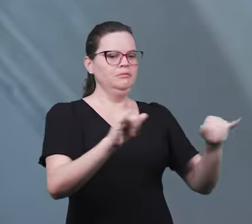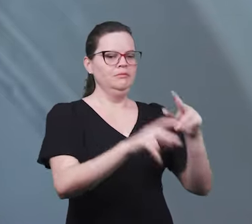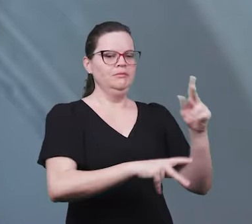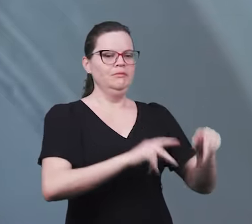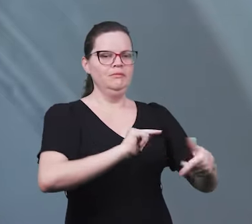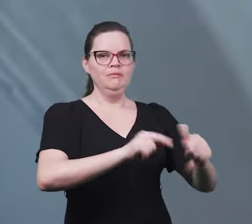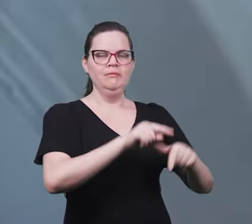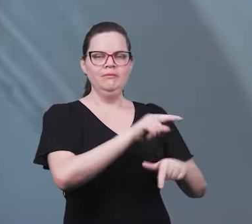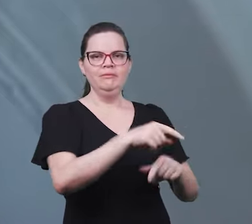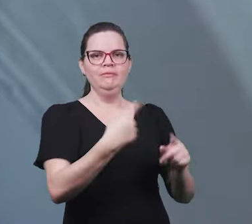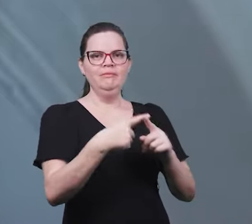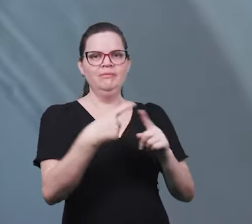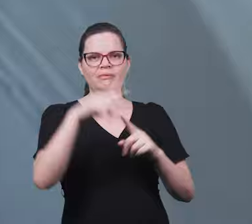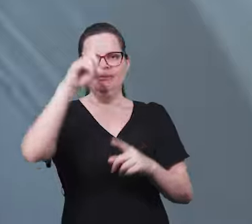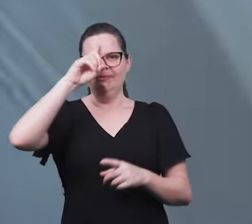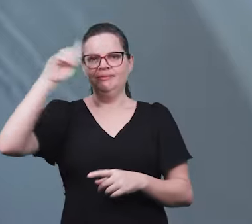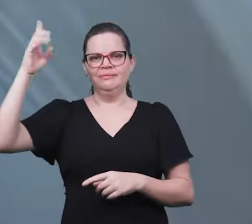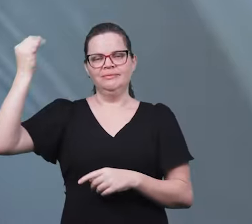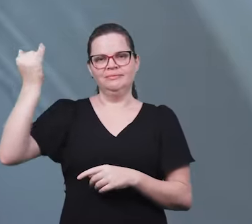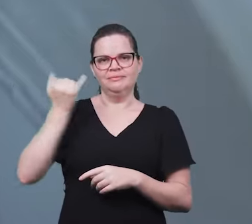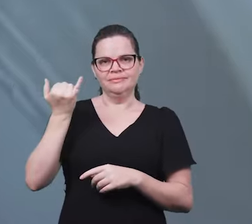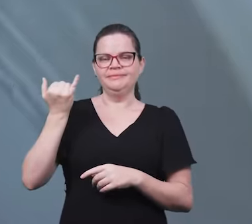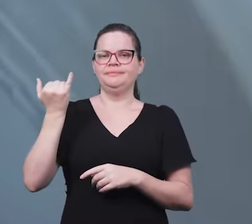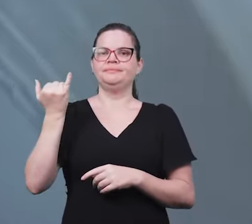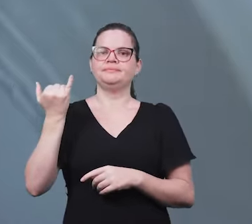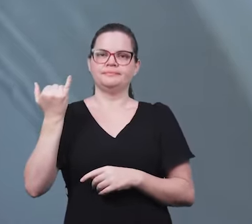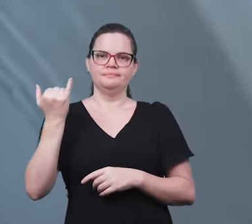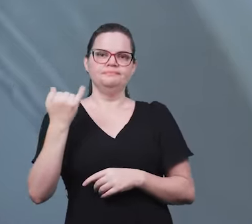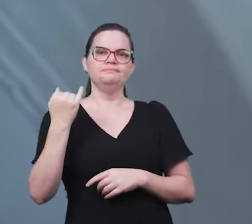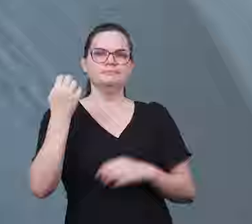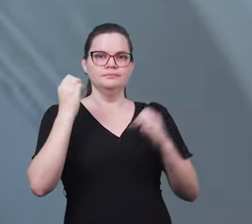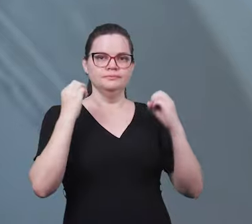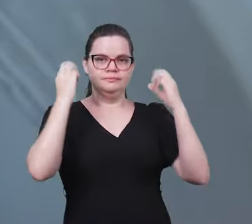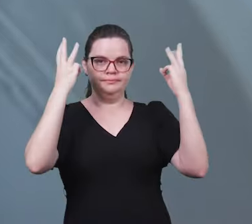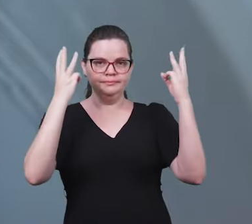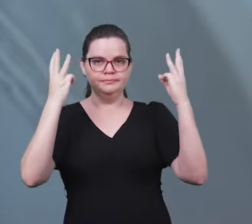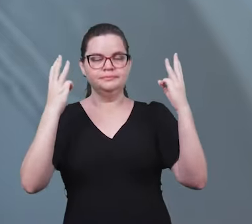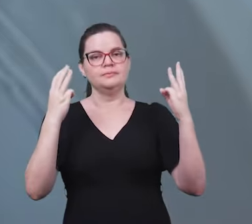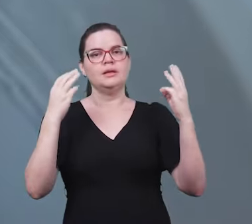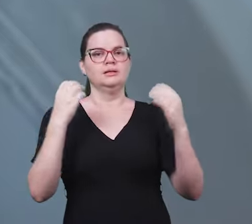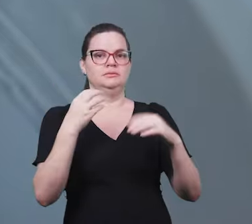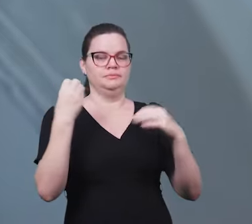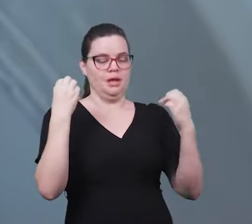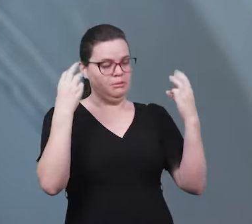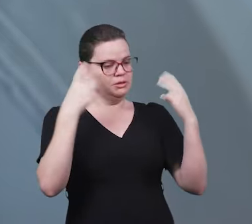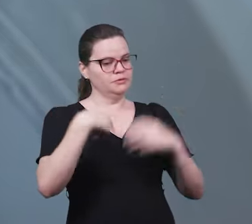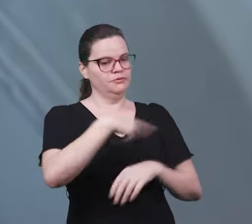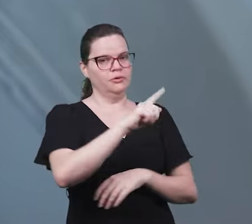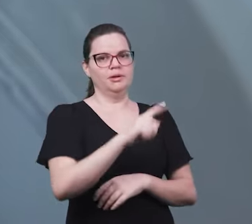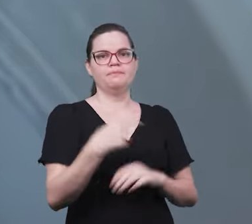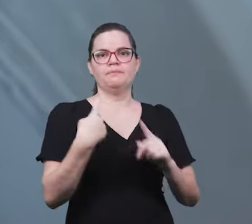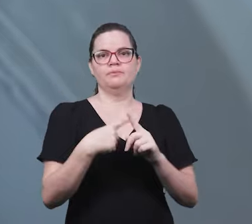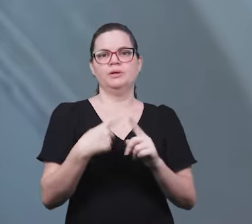não foi Moisés, o pastor disse isso no programa anterior, não foi Moisés quem se escolheu, mas ele foi